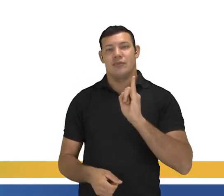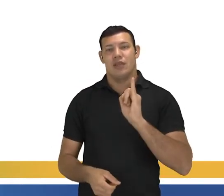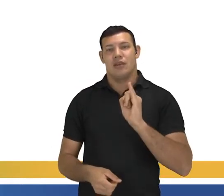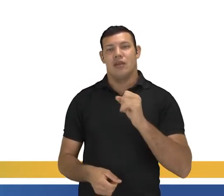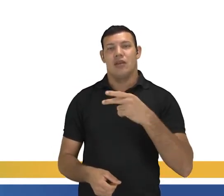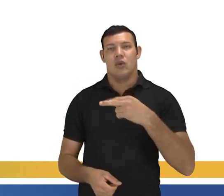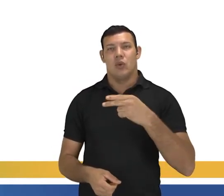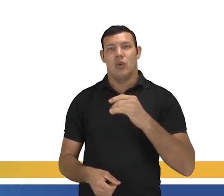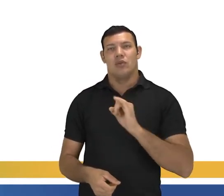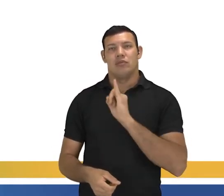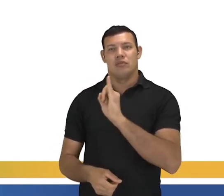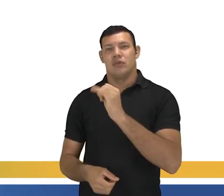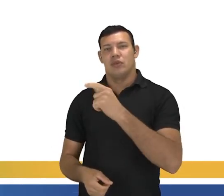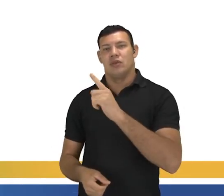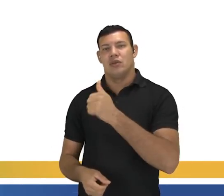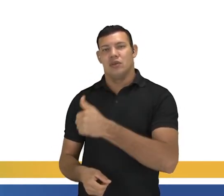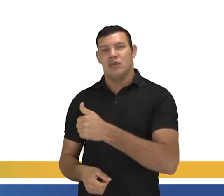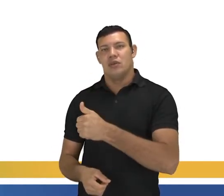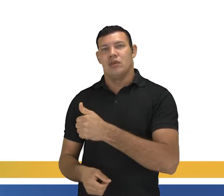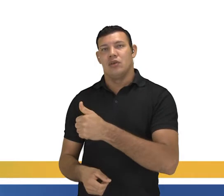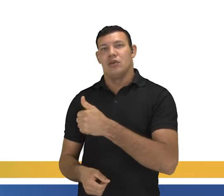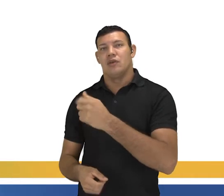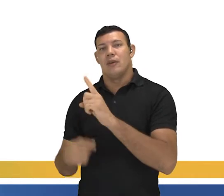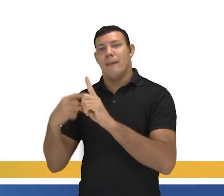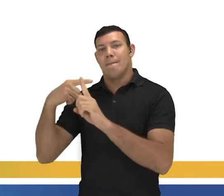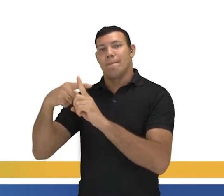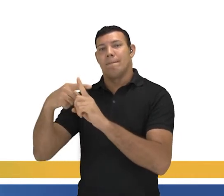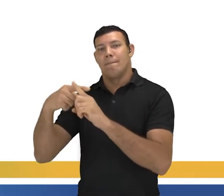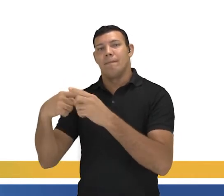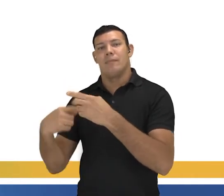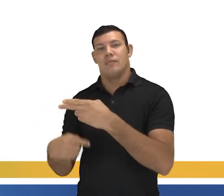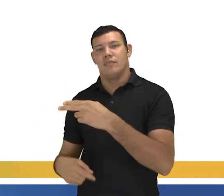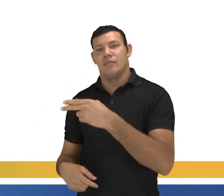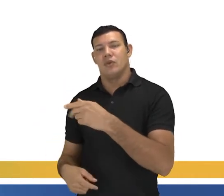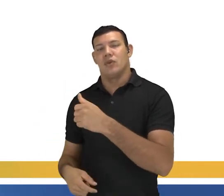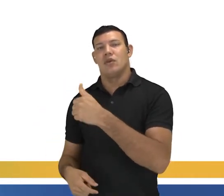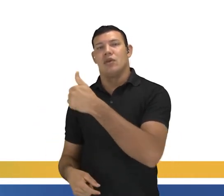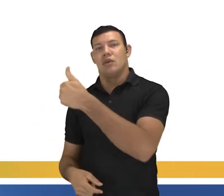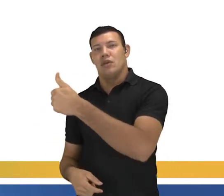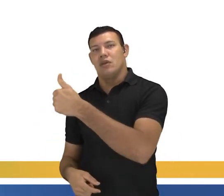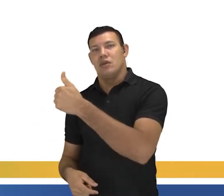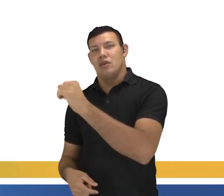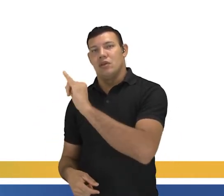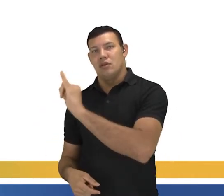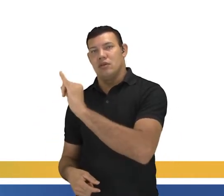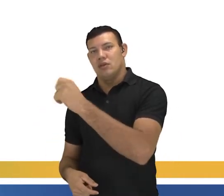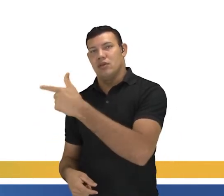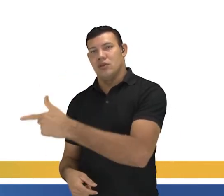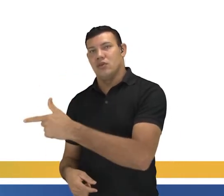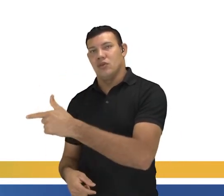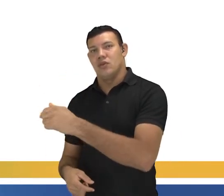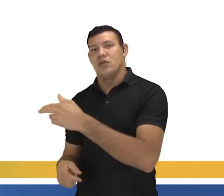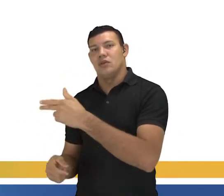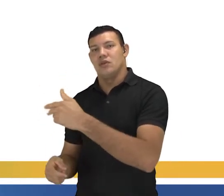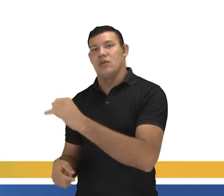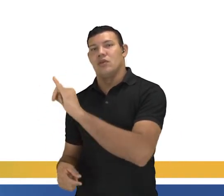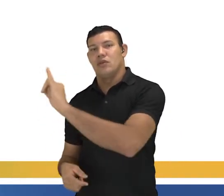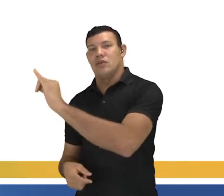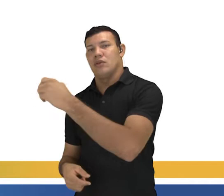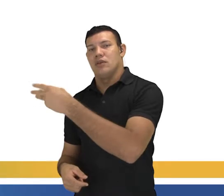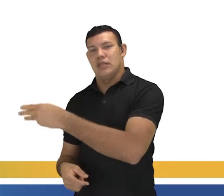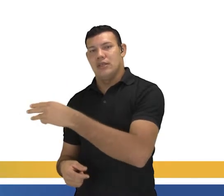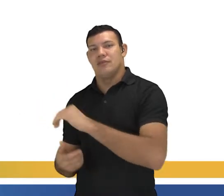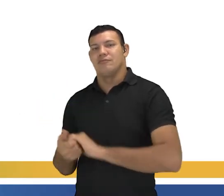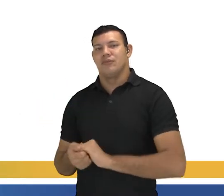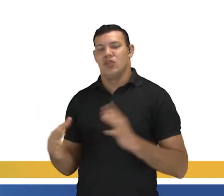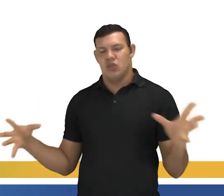igual à corrente 2, igual à corrente 3. Então ele vai ter o mesmo valor. Então não esqueçam que a corrente elétrica vocês